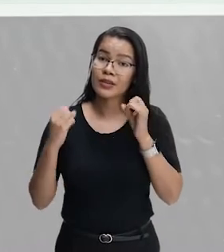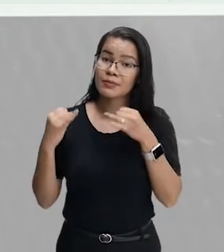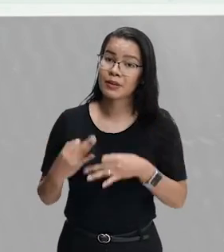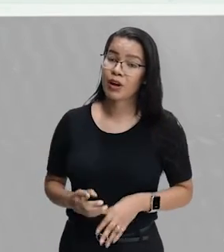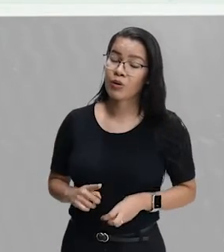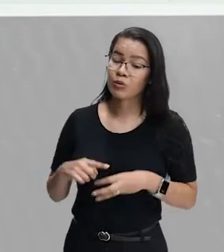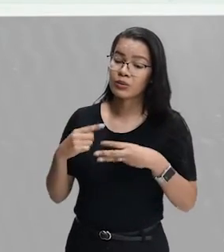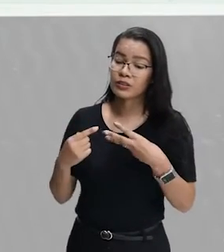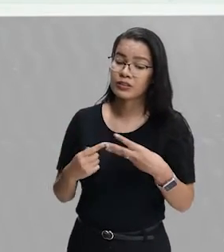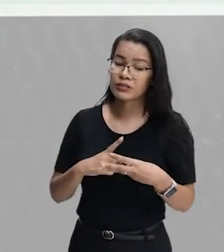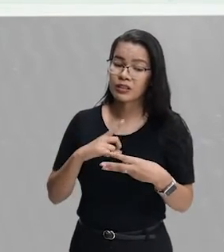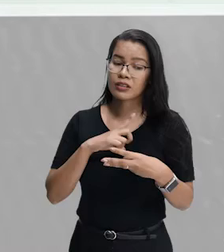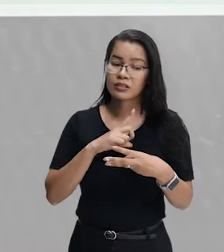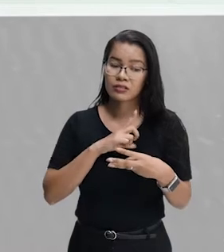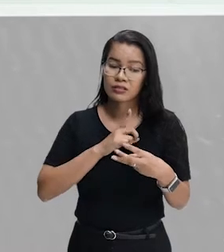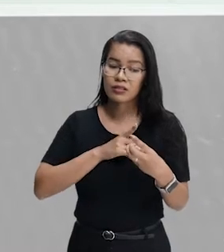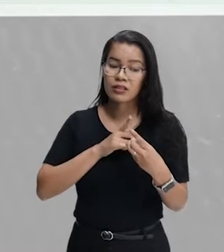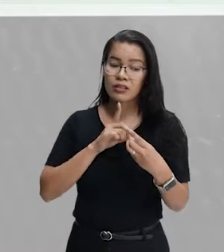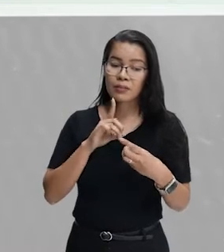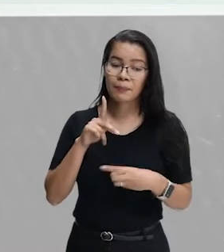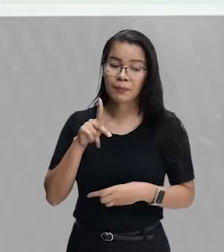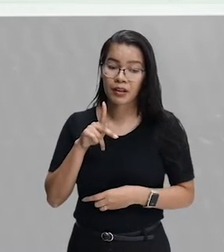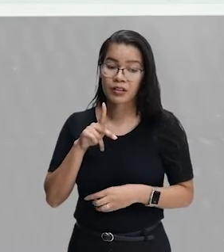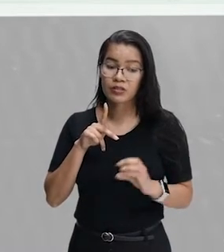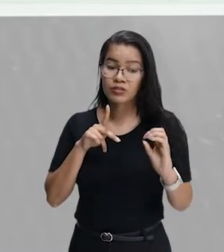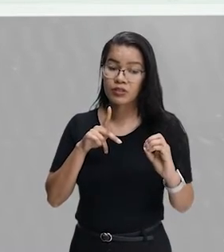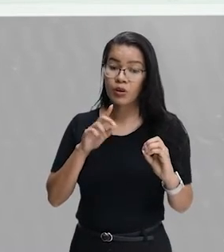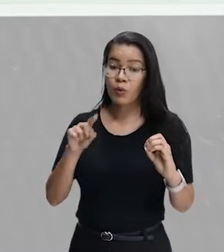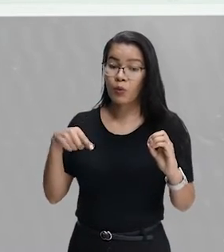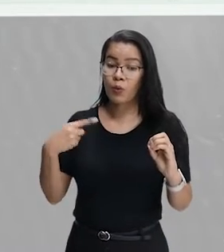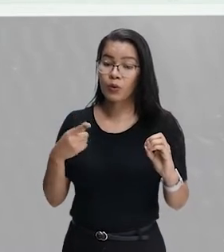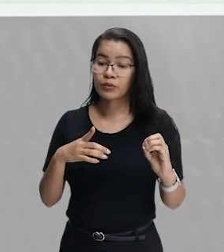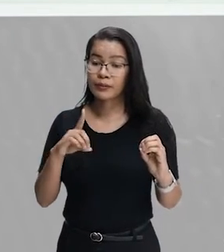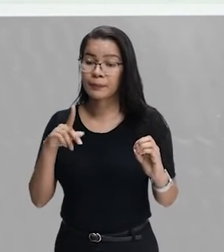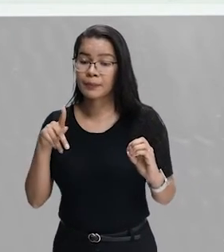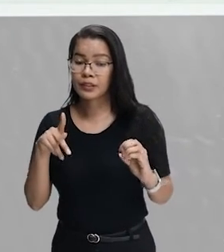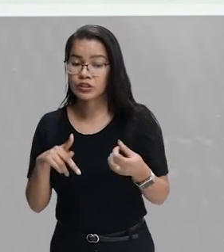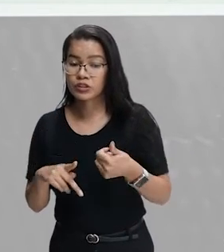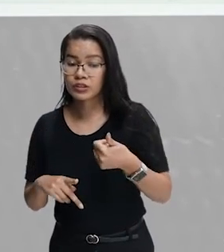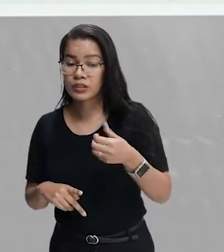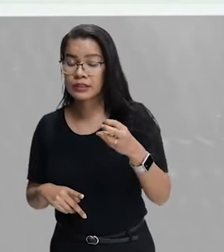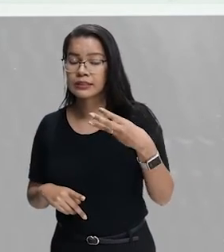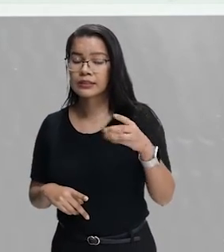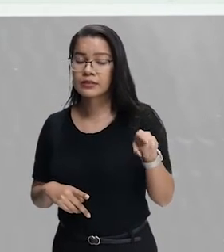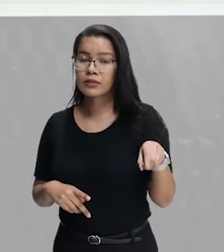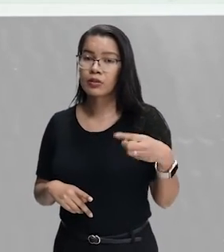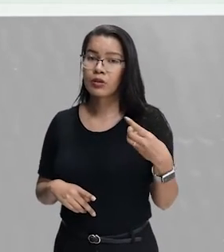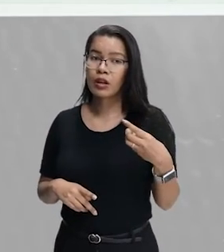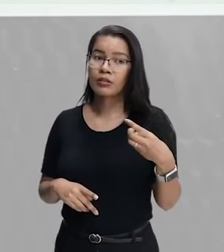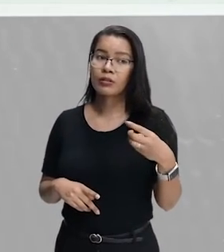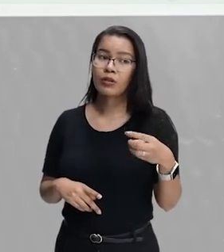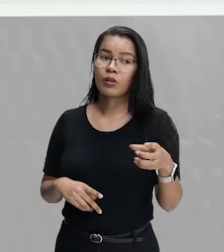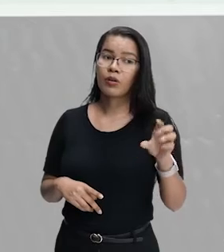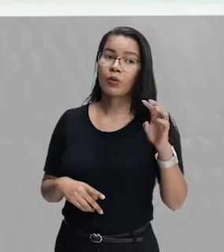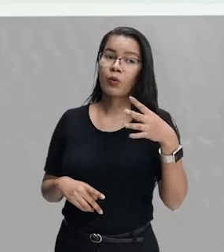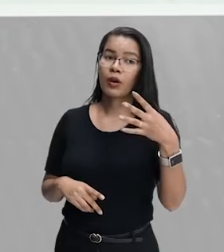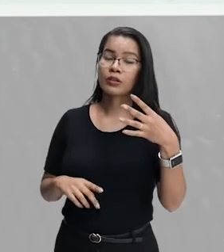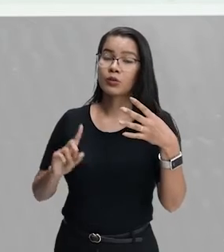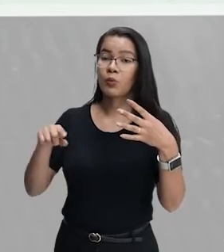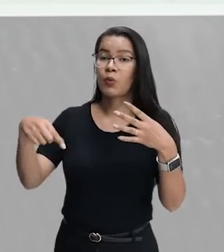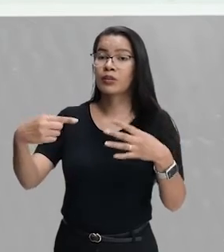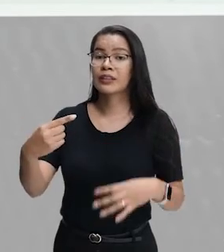um tem desvio padrão de 0, o outro tem o desvio padrão de 3,8 e o outro que é 503,